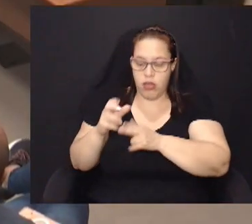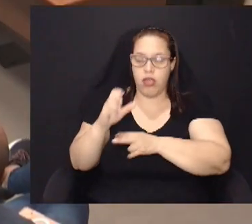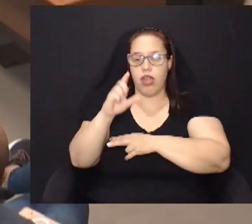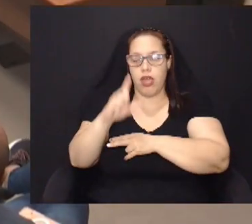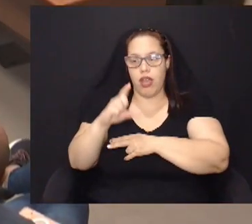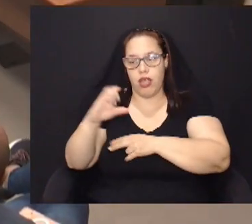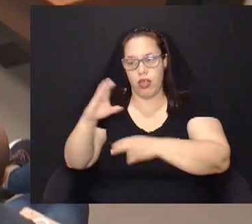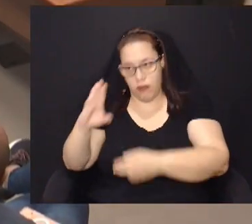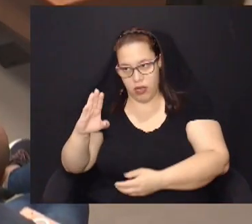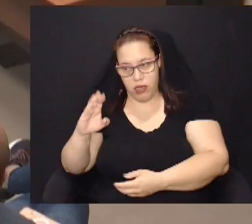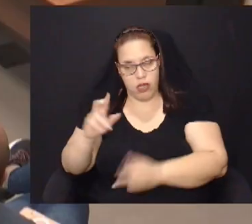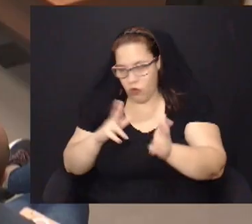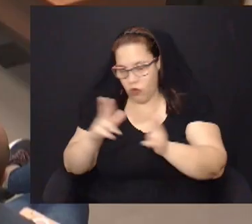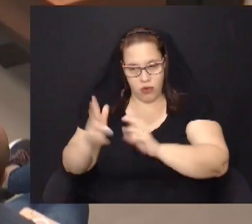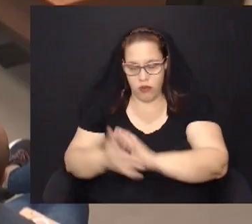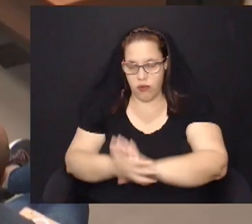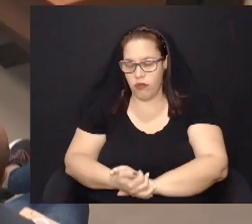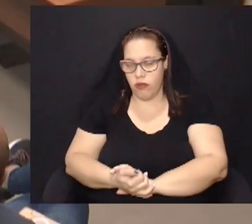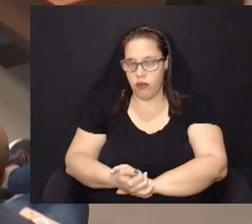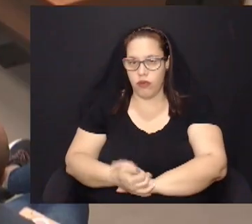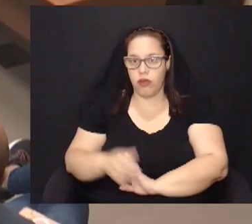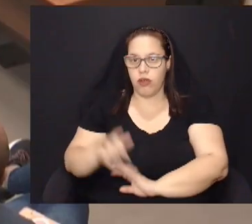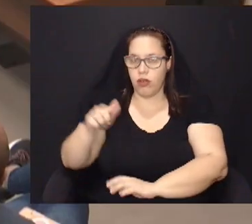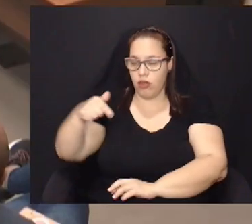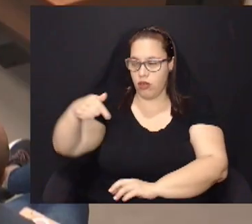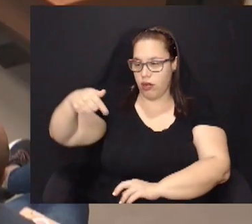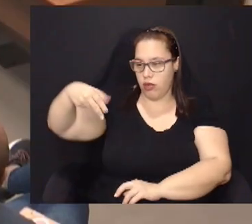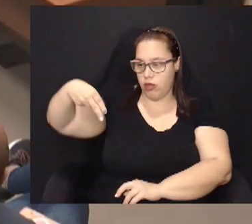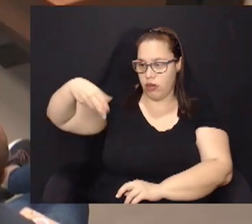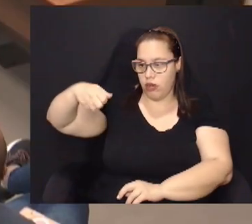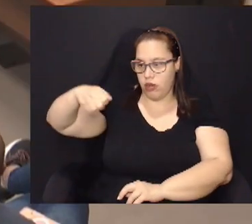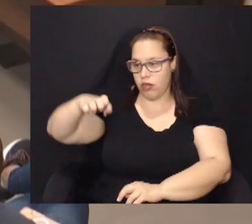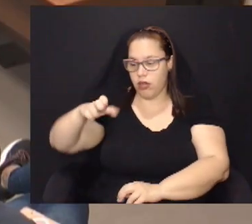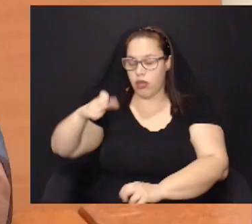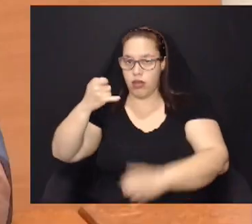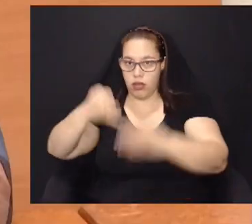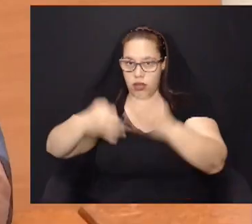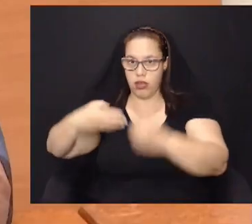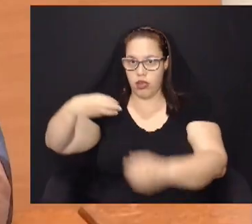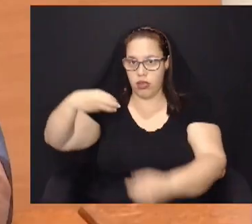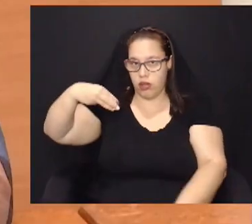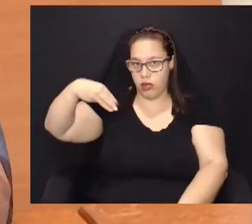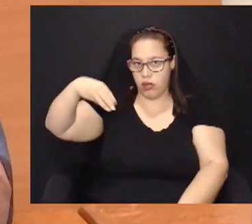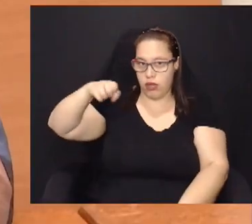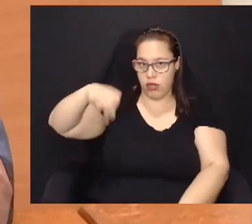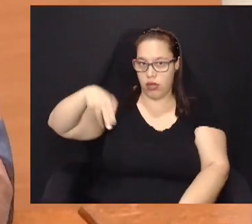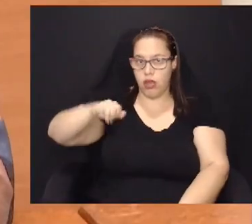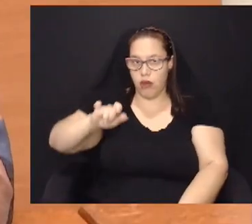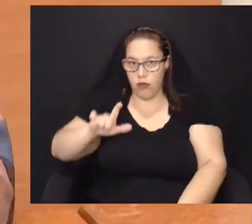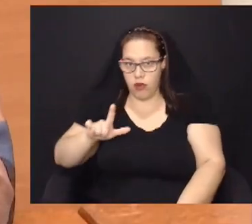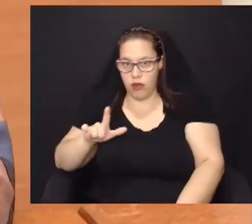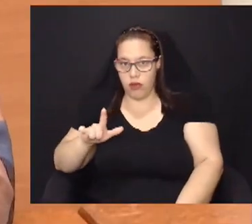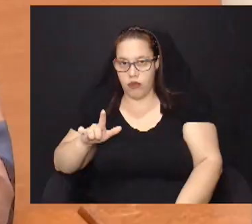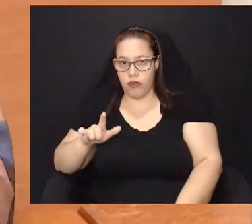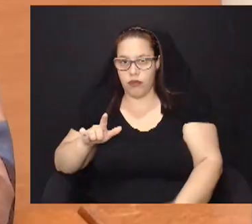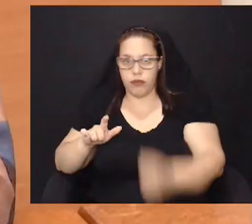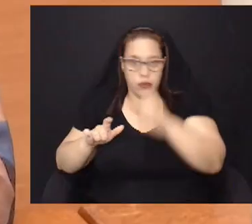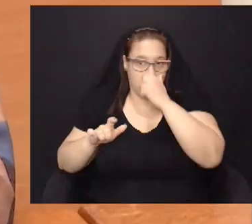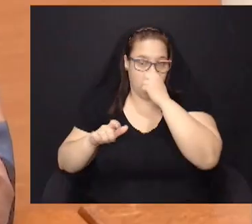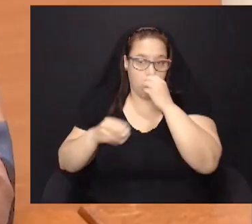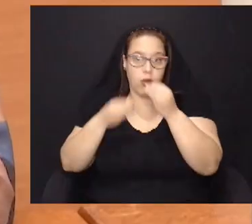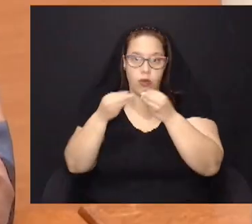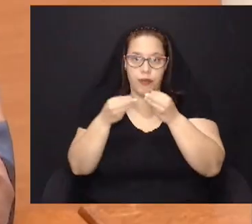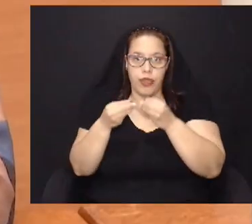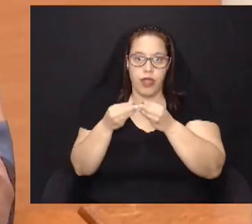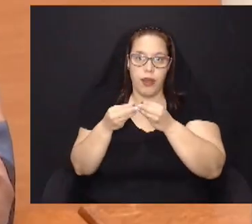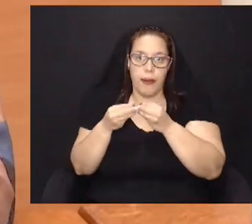tá? A questão do KNAI, o Emanuel já explicou, então é a maior incomodidade, tanto ele pode ser, como eu disse para o Gustavo,